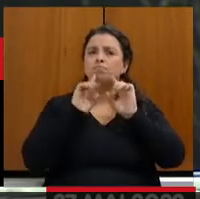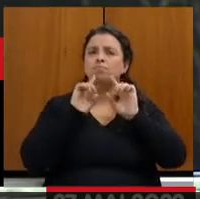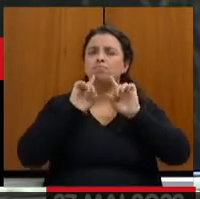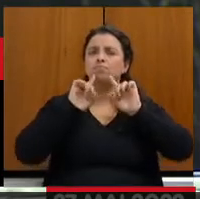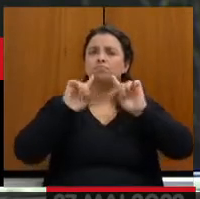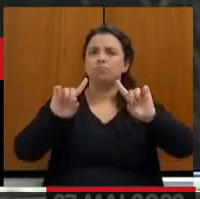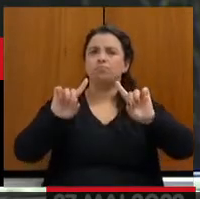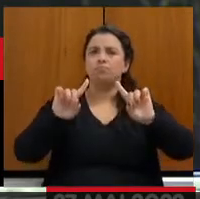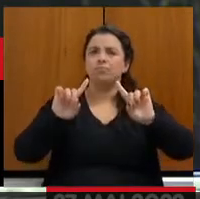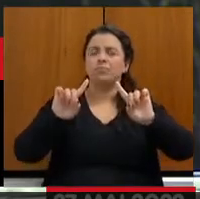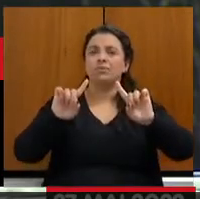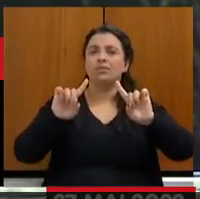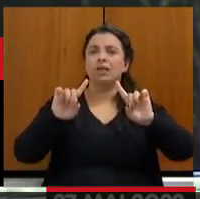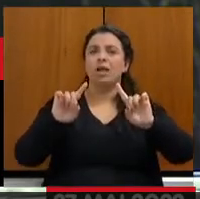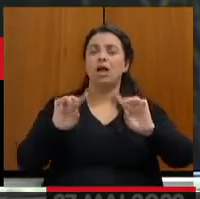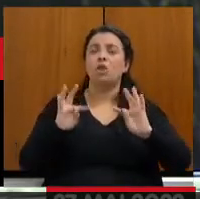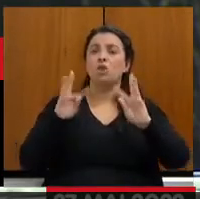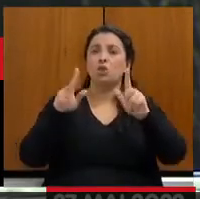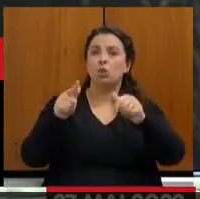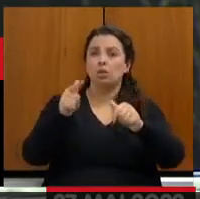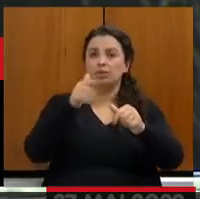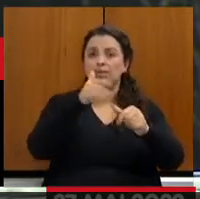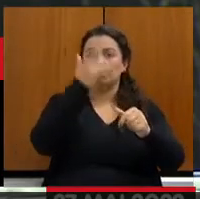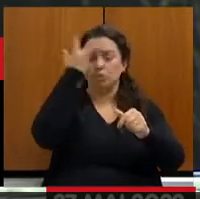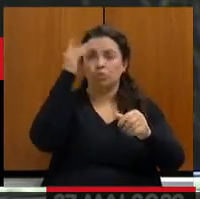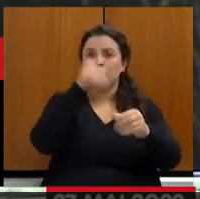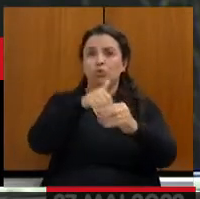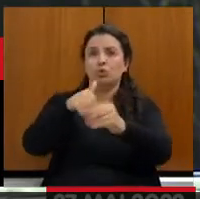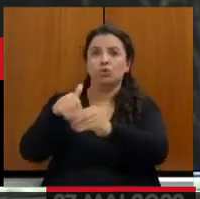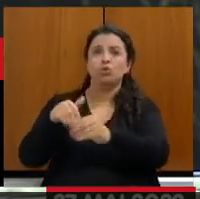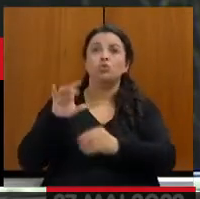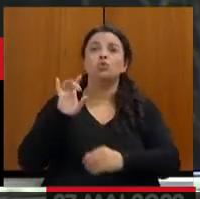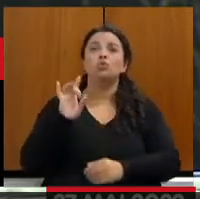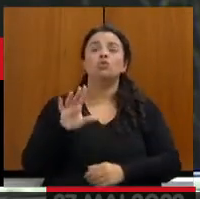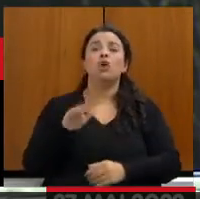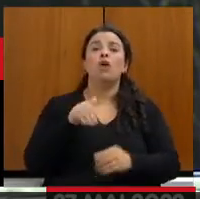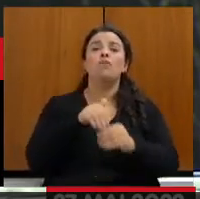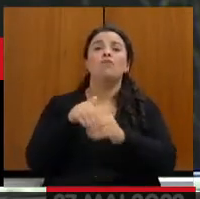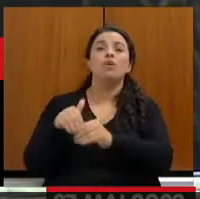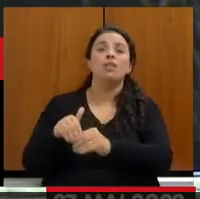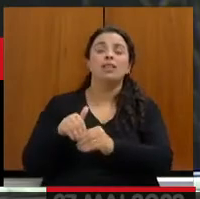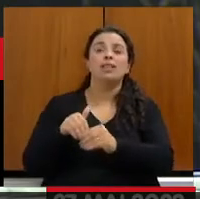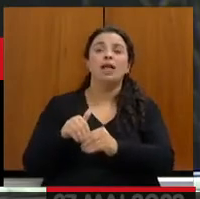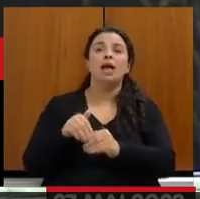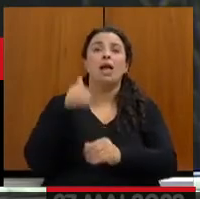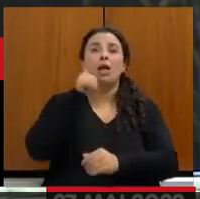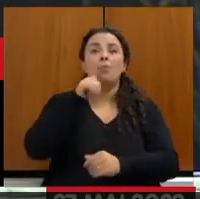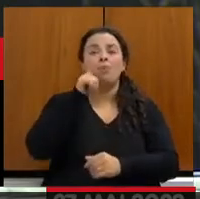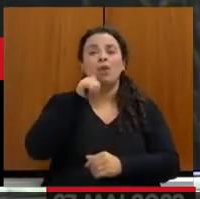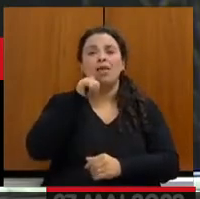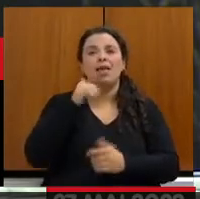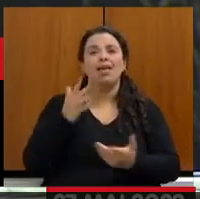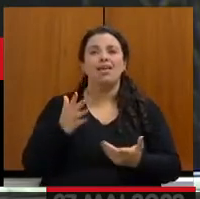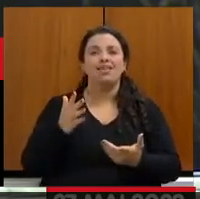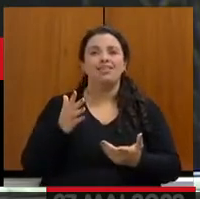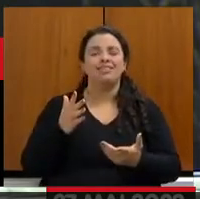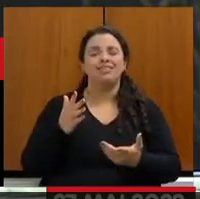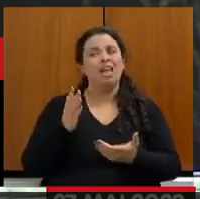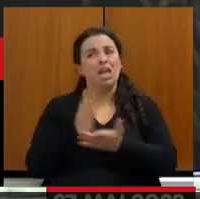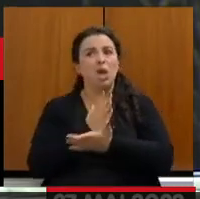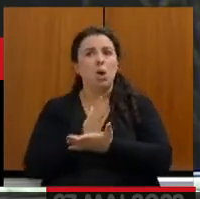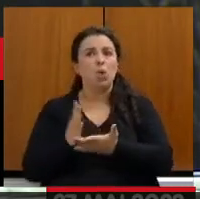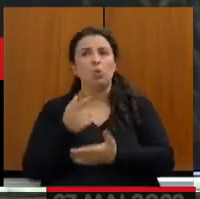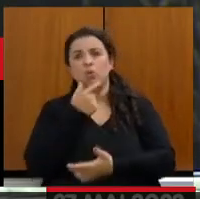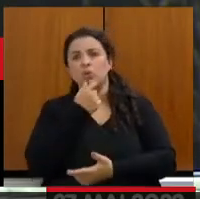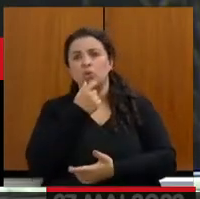a todas as leitoras para só votar em candidaturas de mulheres e de alguns homens vamos dizer assim